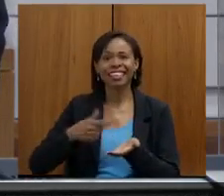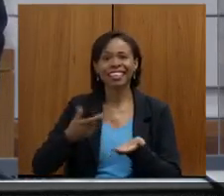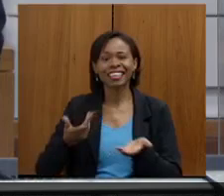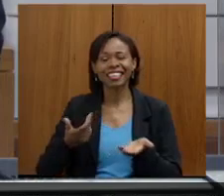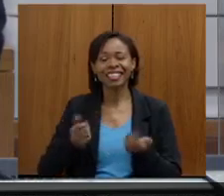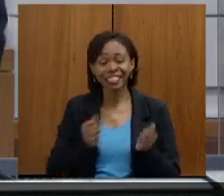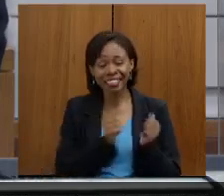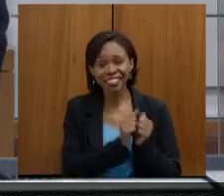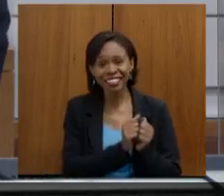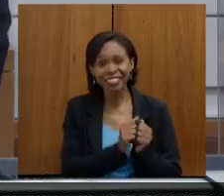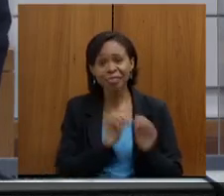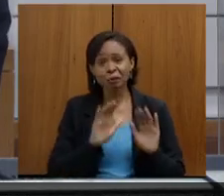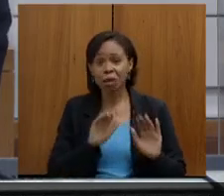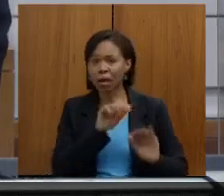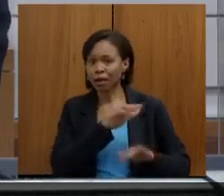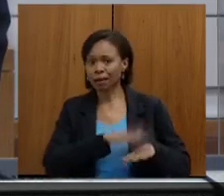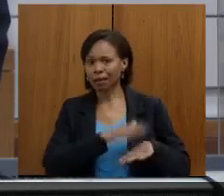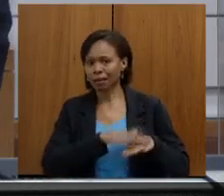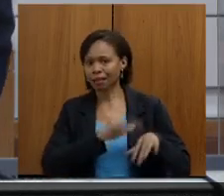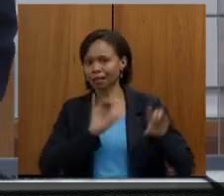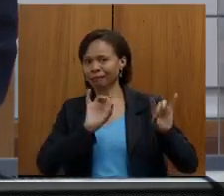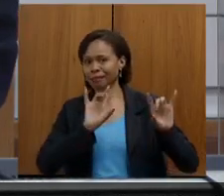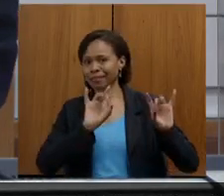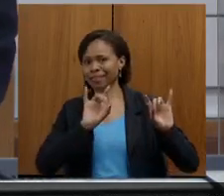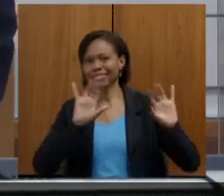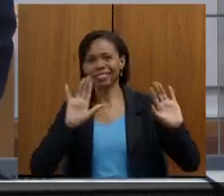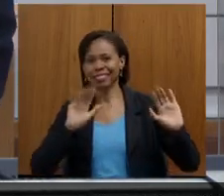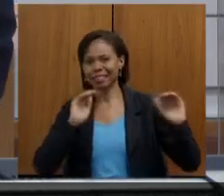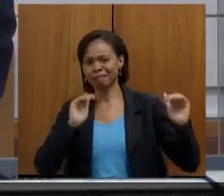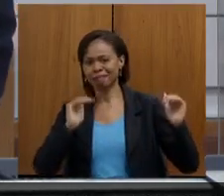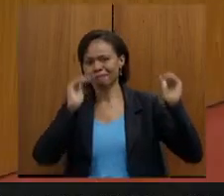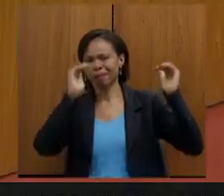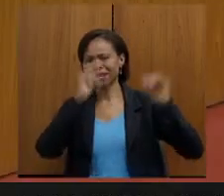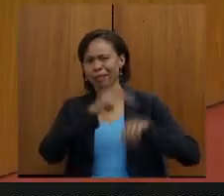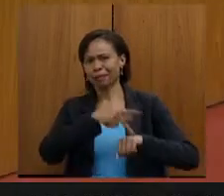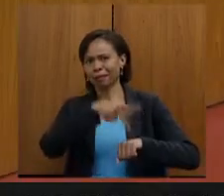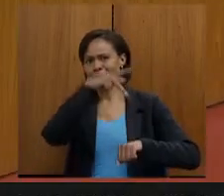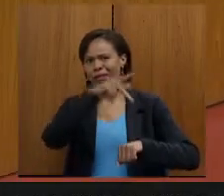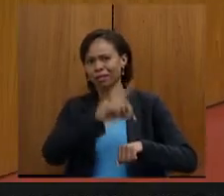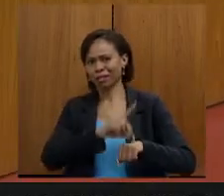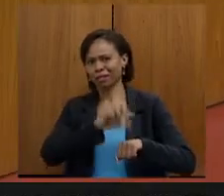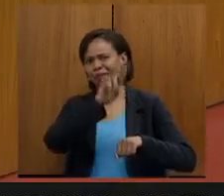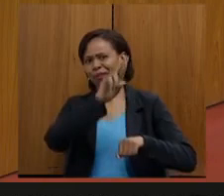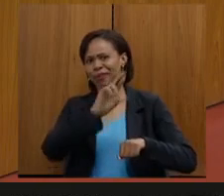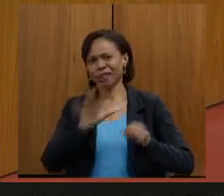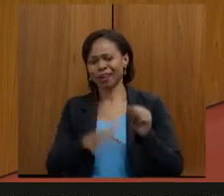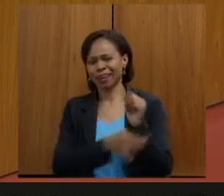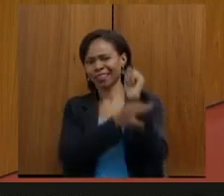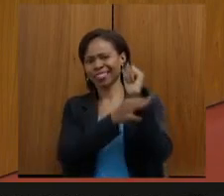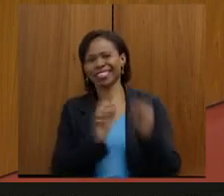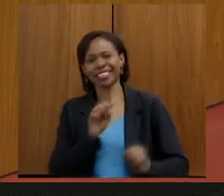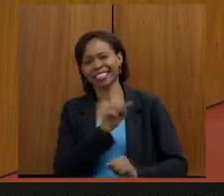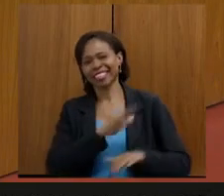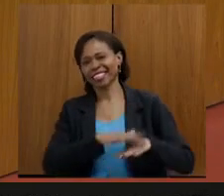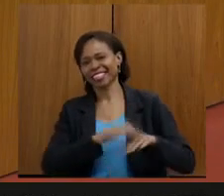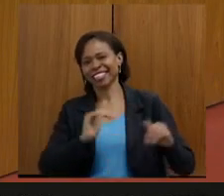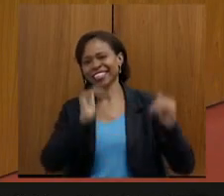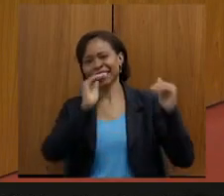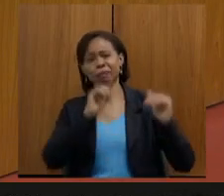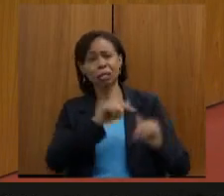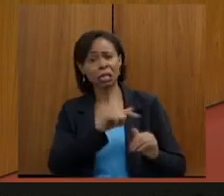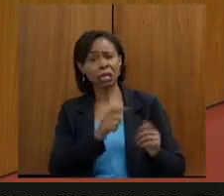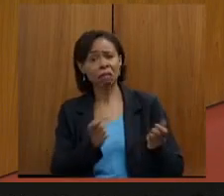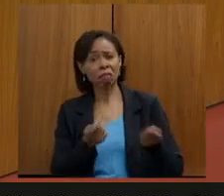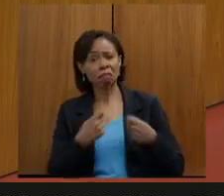mas o especialista é ele sabe o pós-graduado doutor em segurança né Dill é ele mas ele deixa a gente